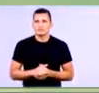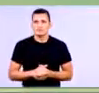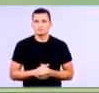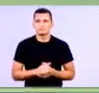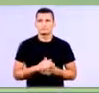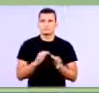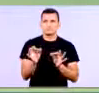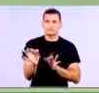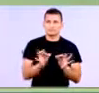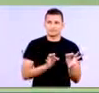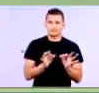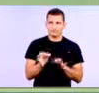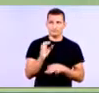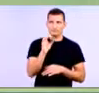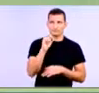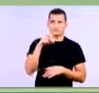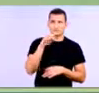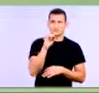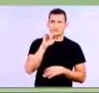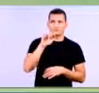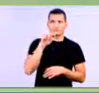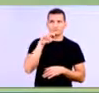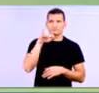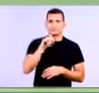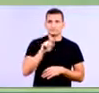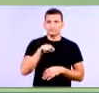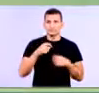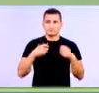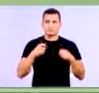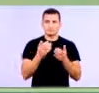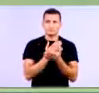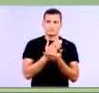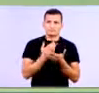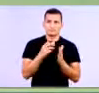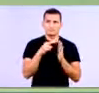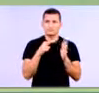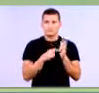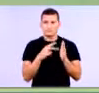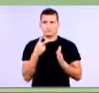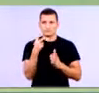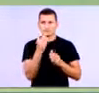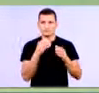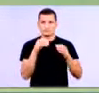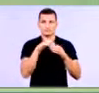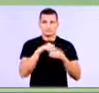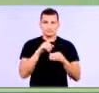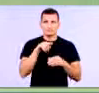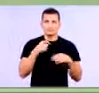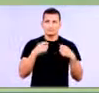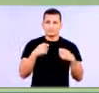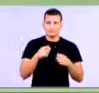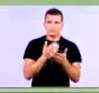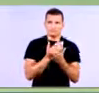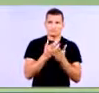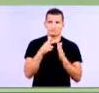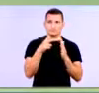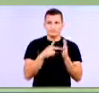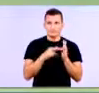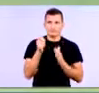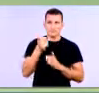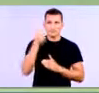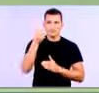Plano de contingência, é necessário também algumas regras para a sua implementação. São necessárias aí algumas regras.